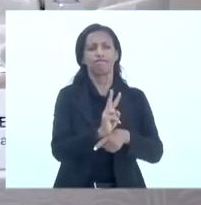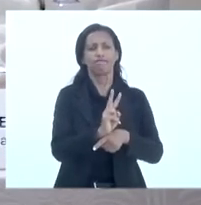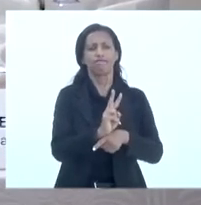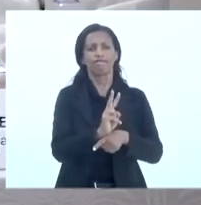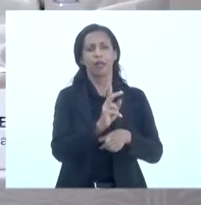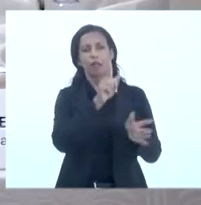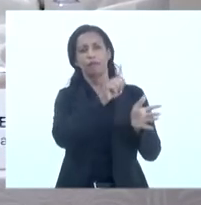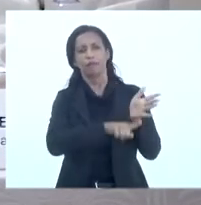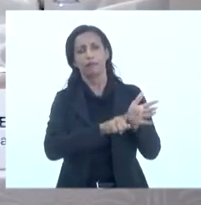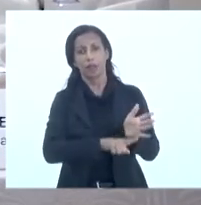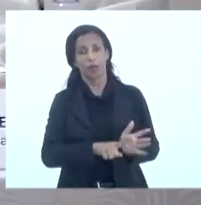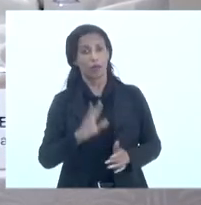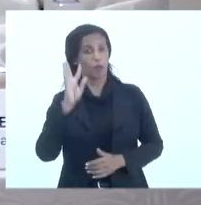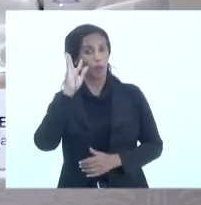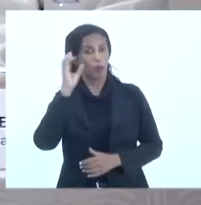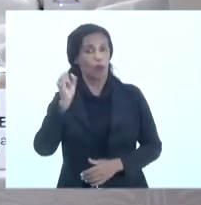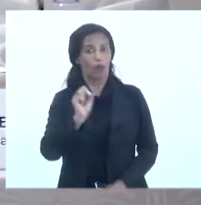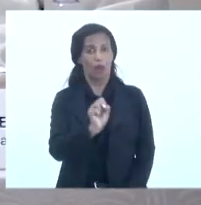Por uma decisão do STF,